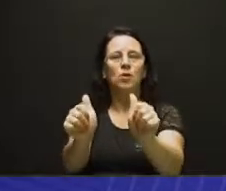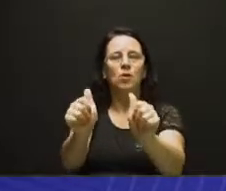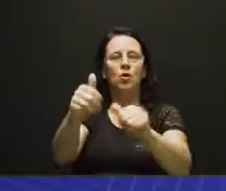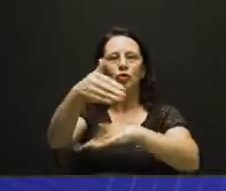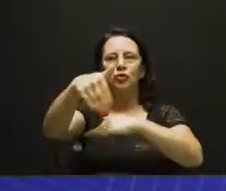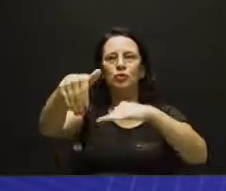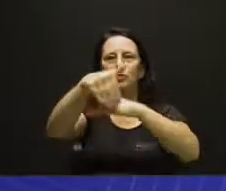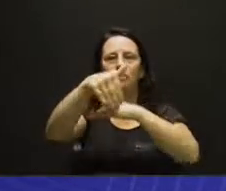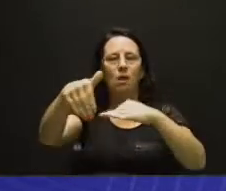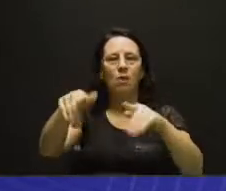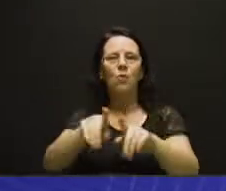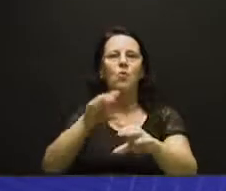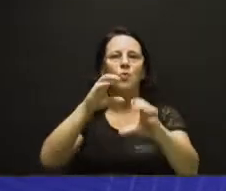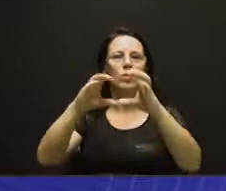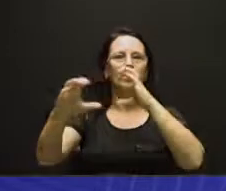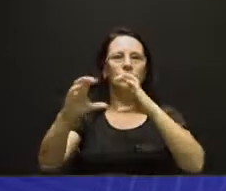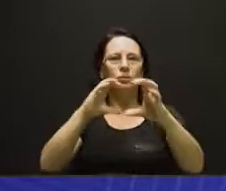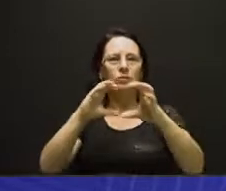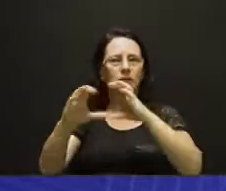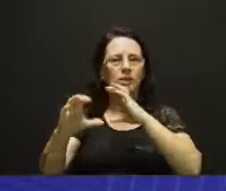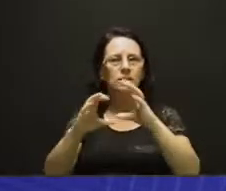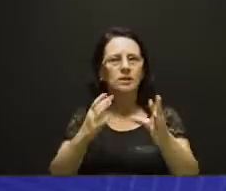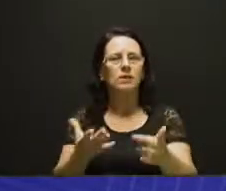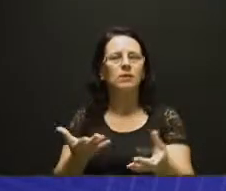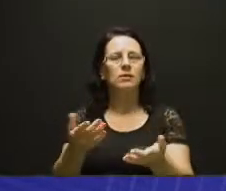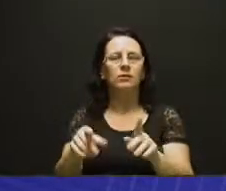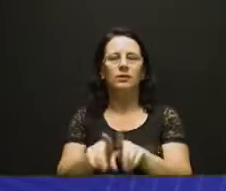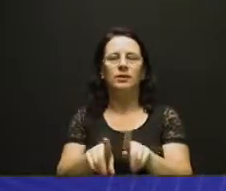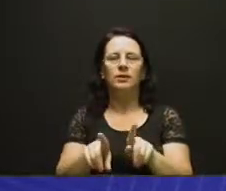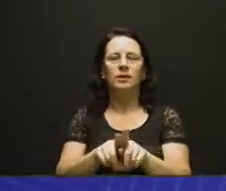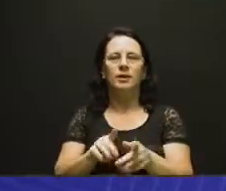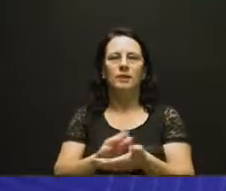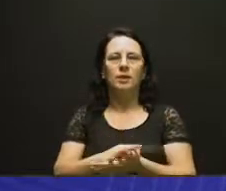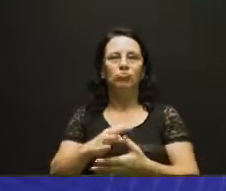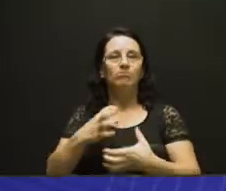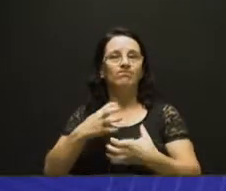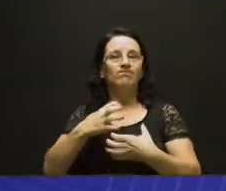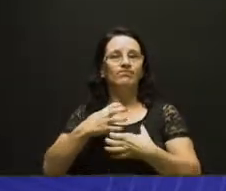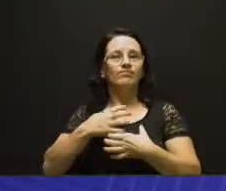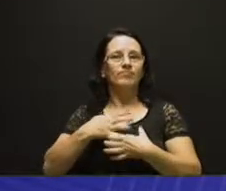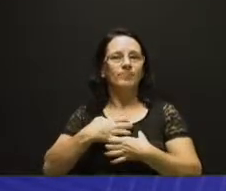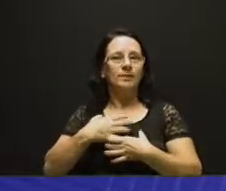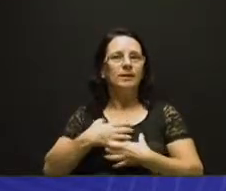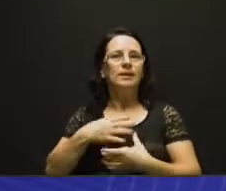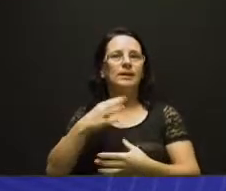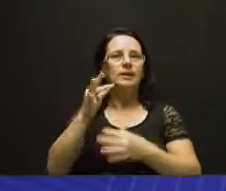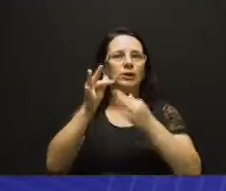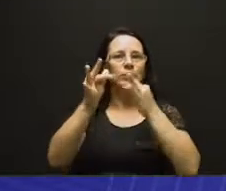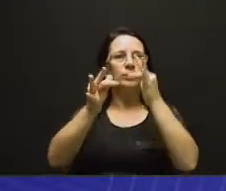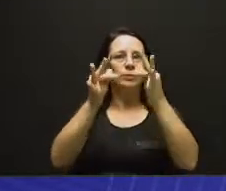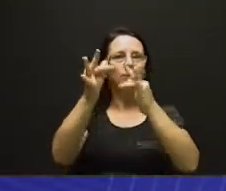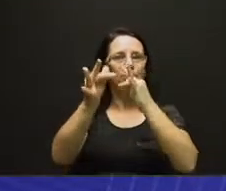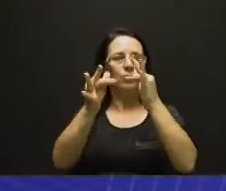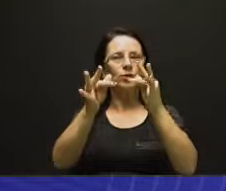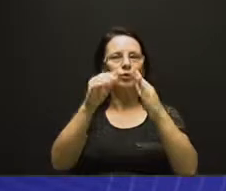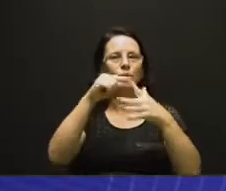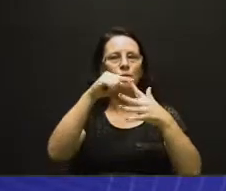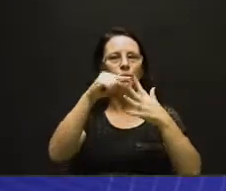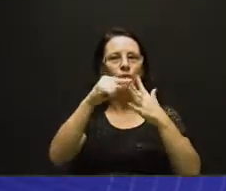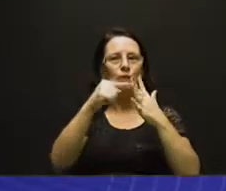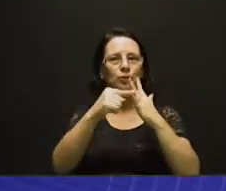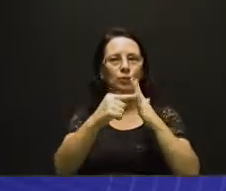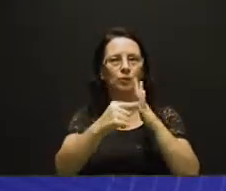comunicação atitudinal que foi que é o que mais me preocupa ea tecnológica todas essas